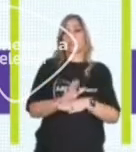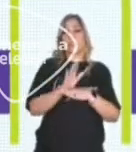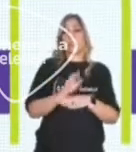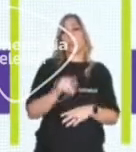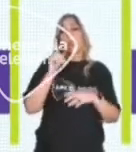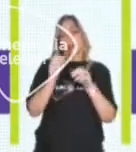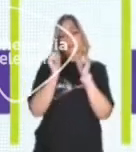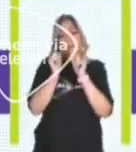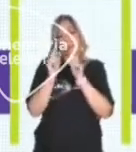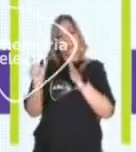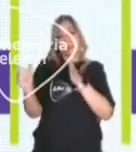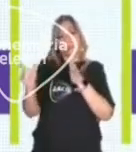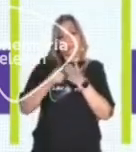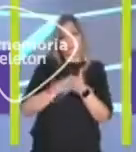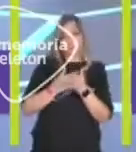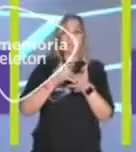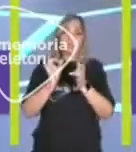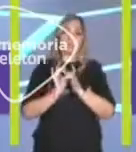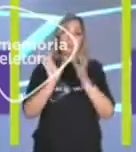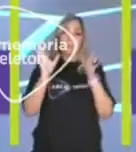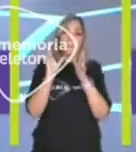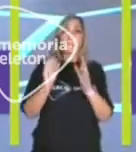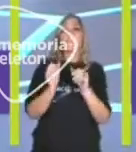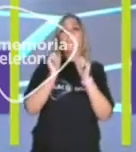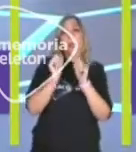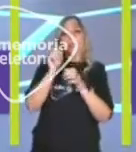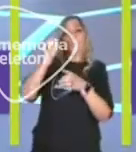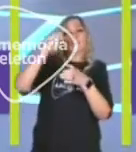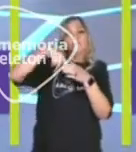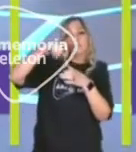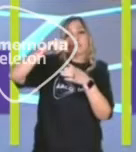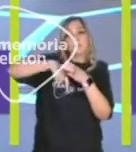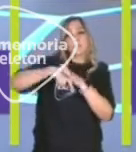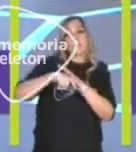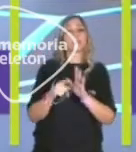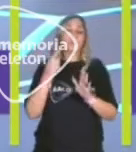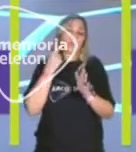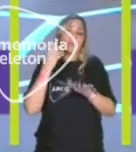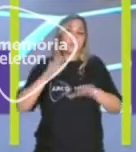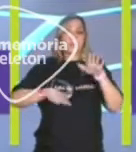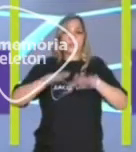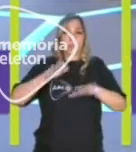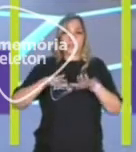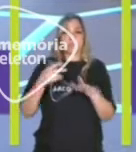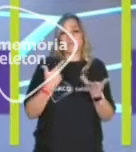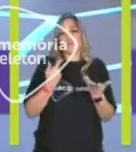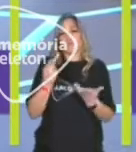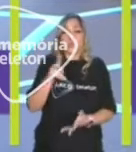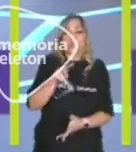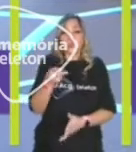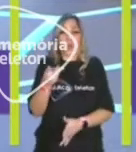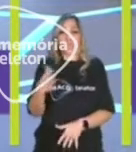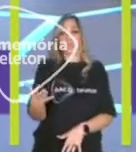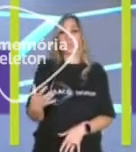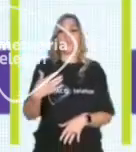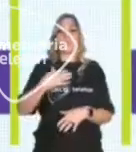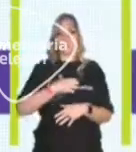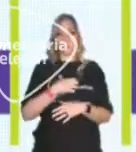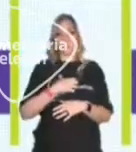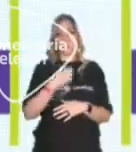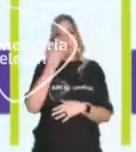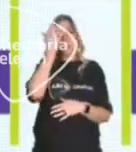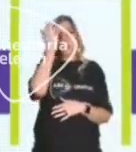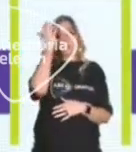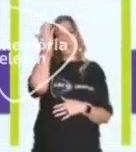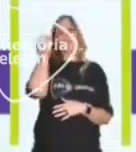pode fazer a doação espontaneamente como também pode fazer a doação através do troco solidário que são as